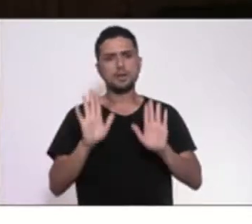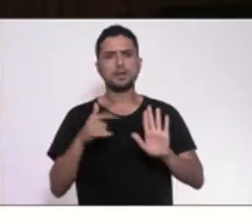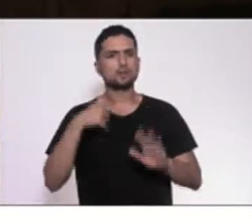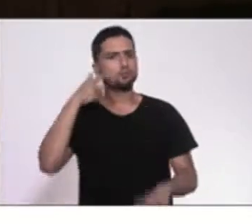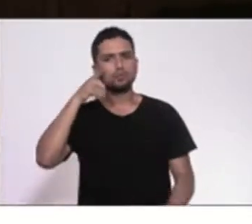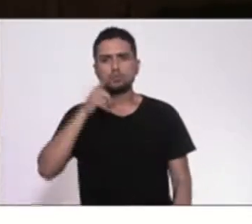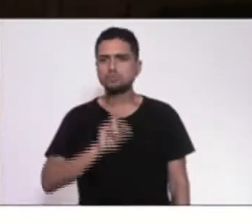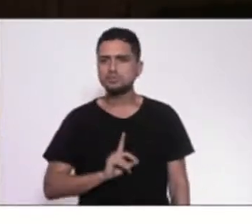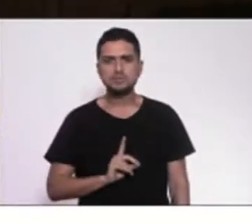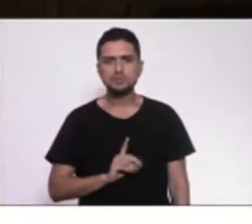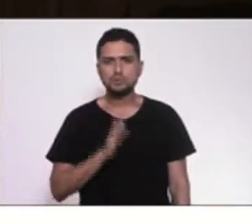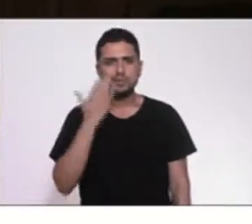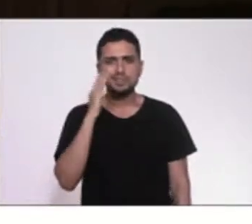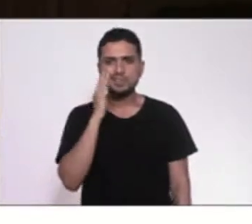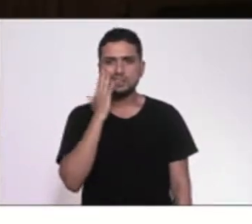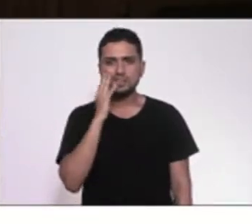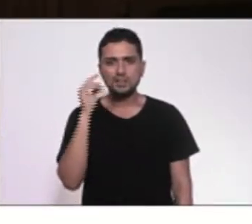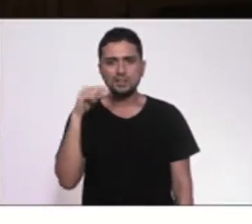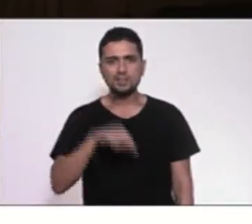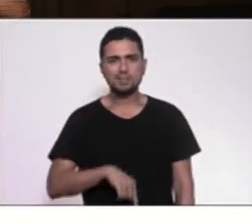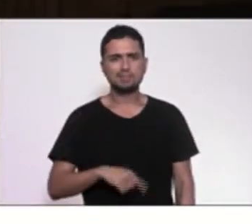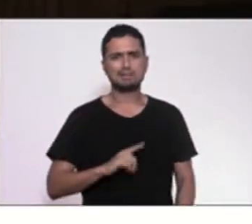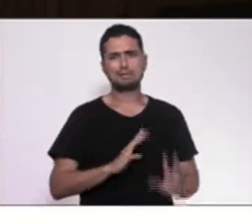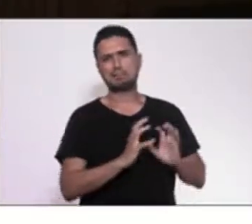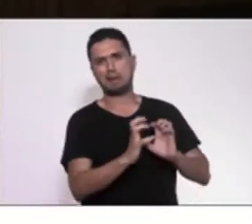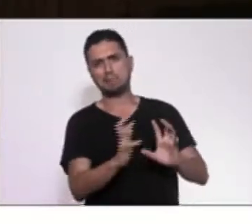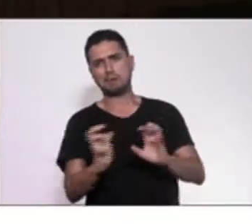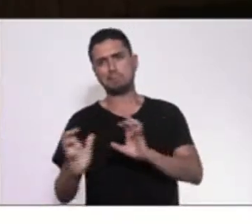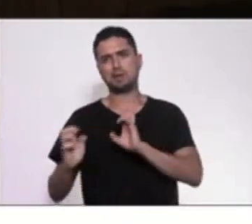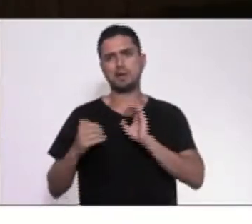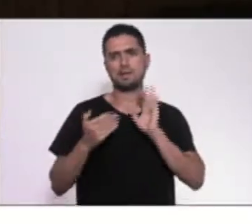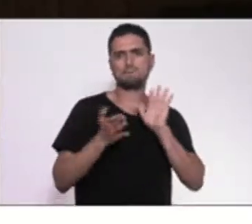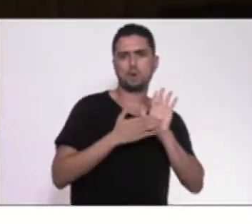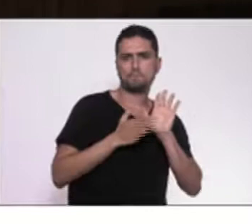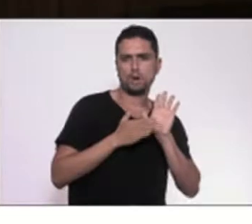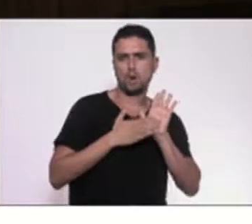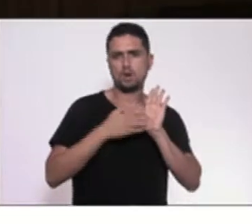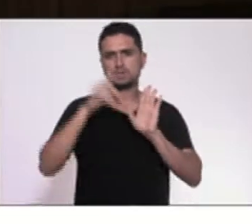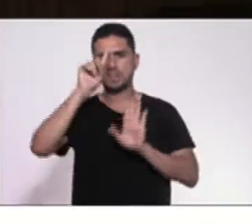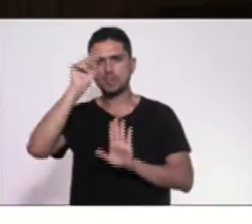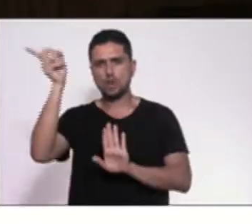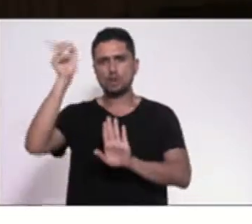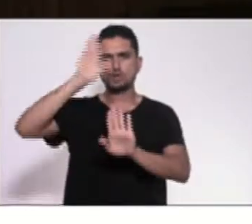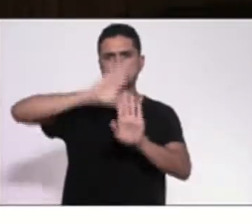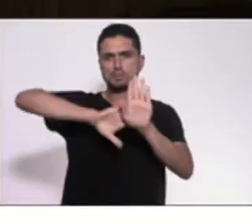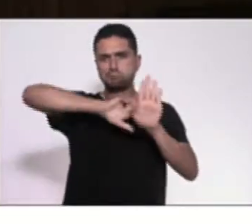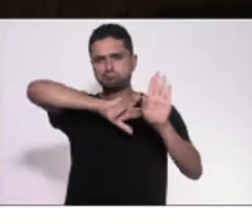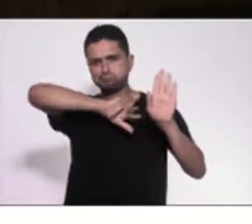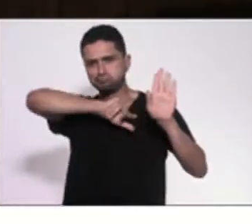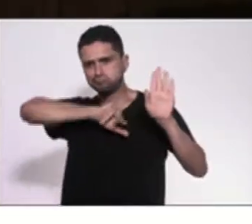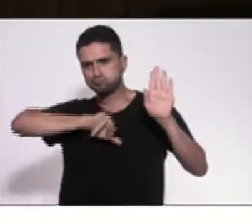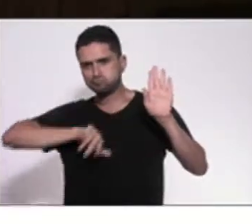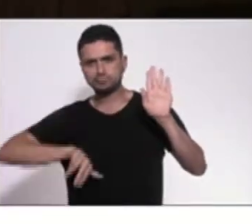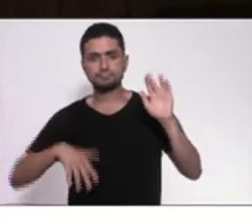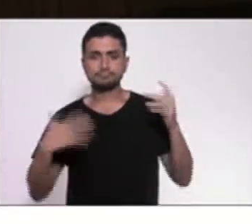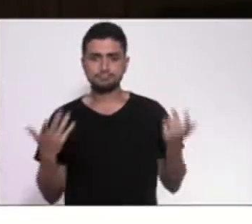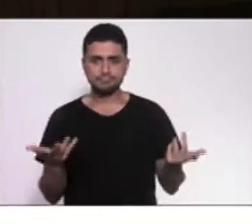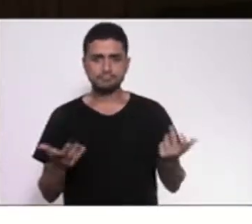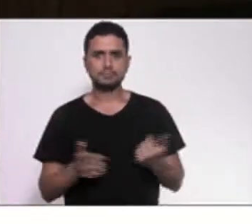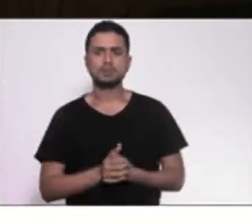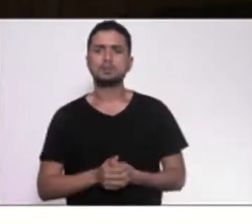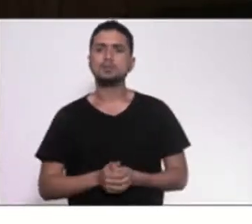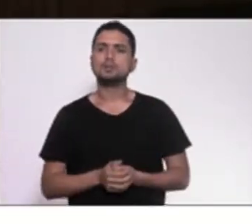entender, mesmo nesse mar de propostas ideológicas diversas, que não